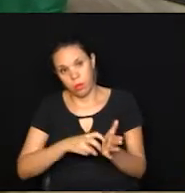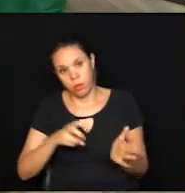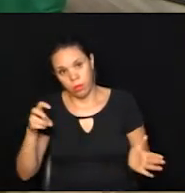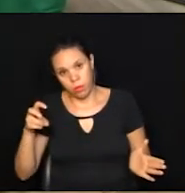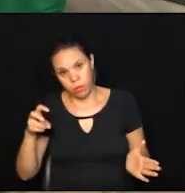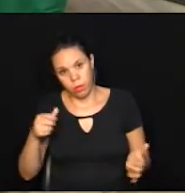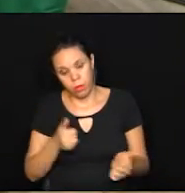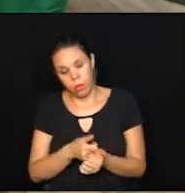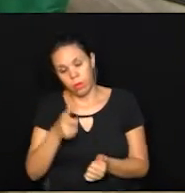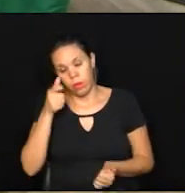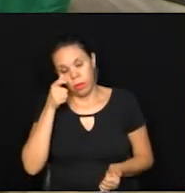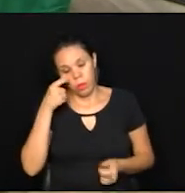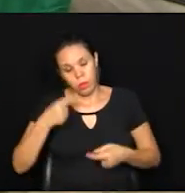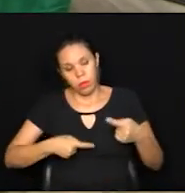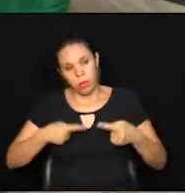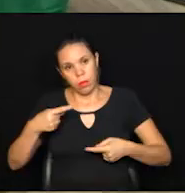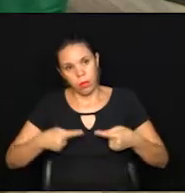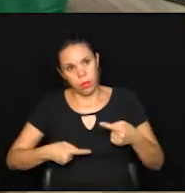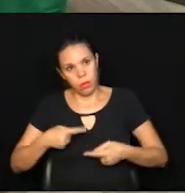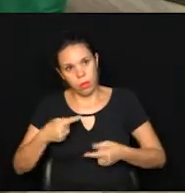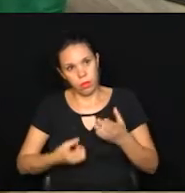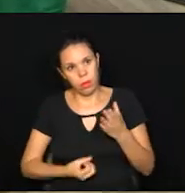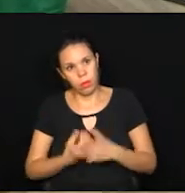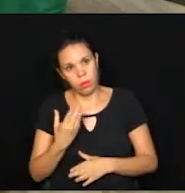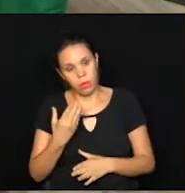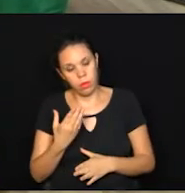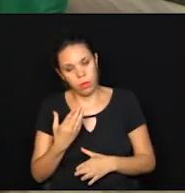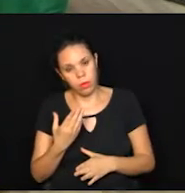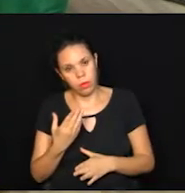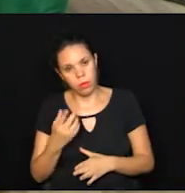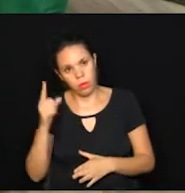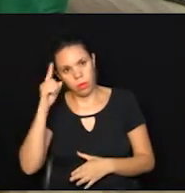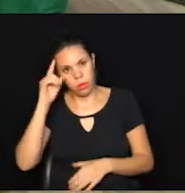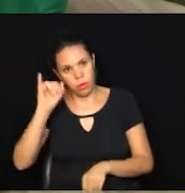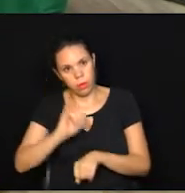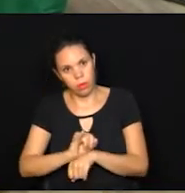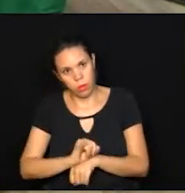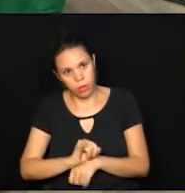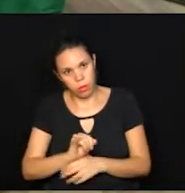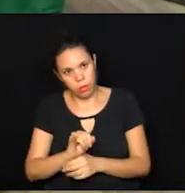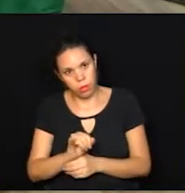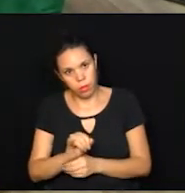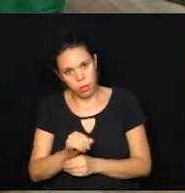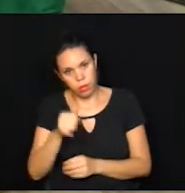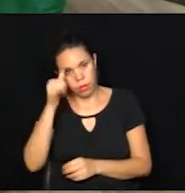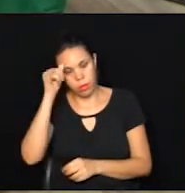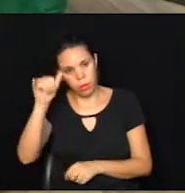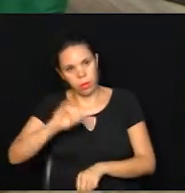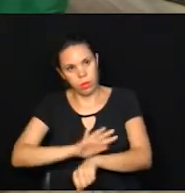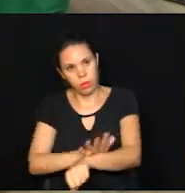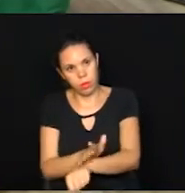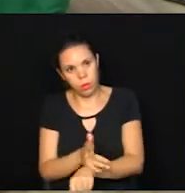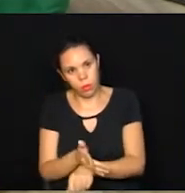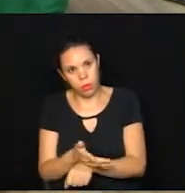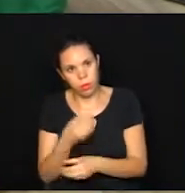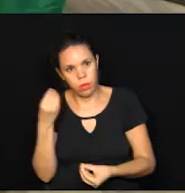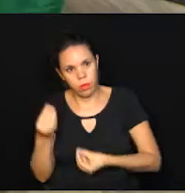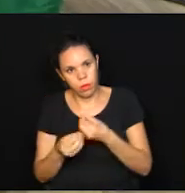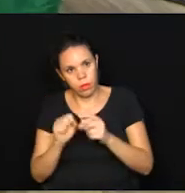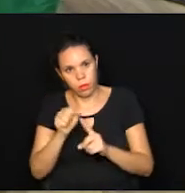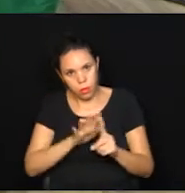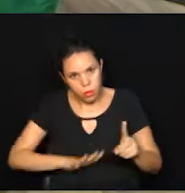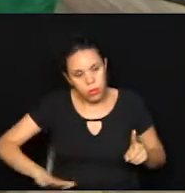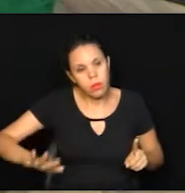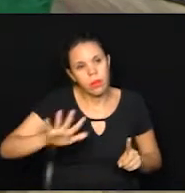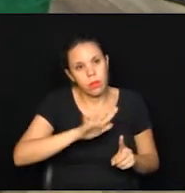da manhã, acompanhando o debate realizado sobre o Dia Internacional Nacional de Combate ao Racismo e como a